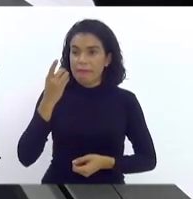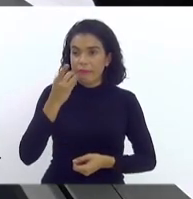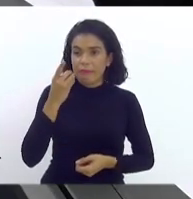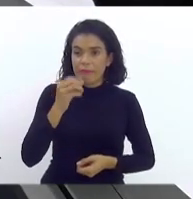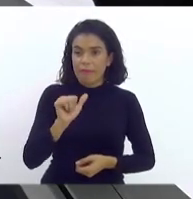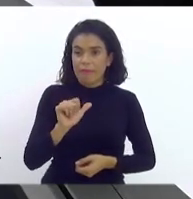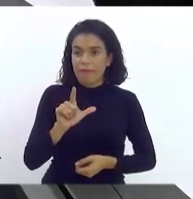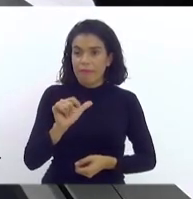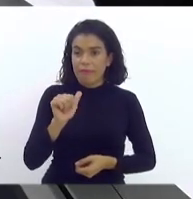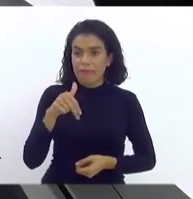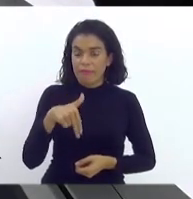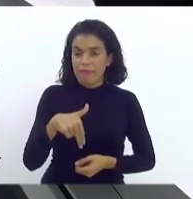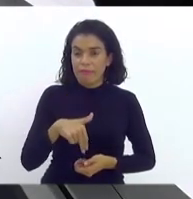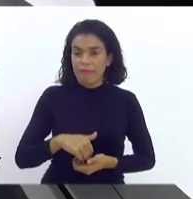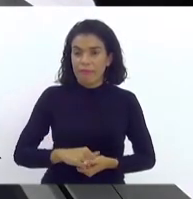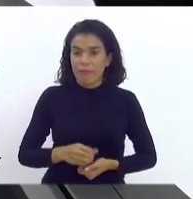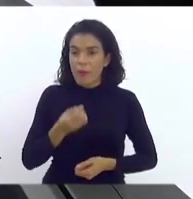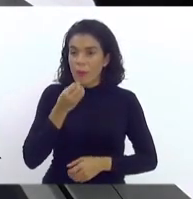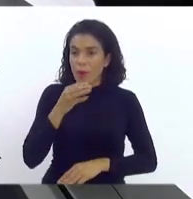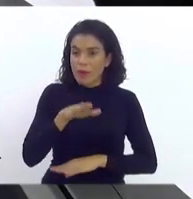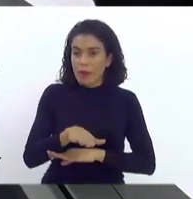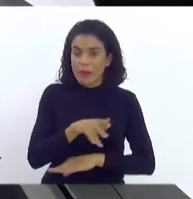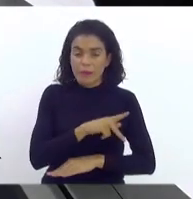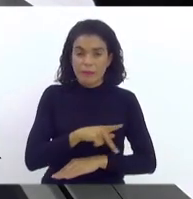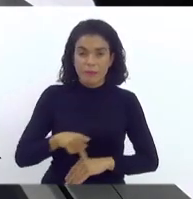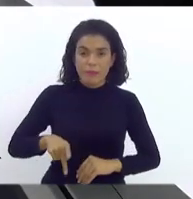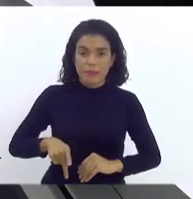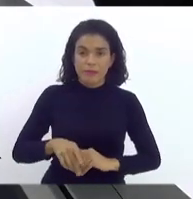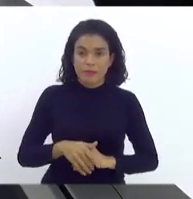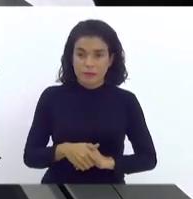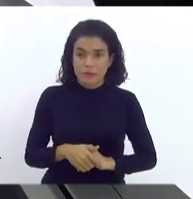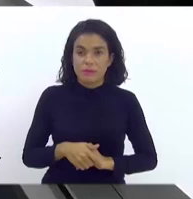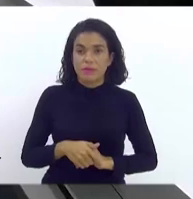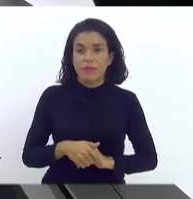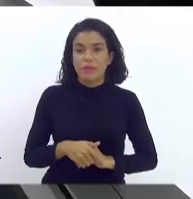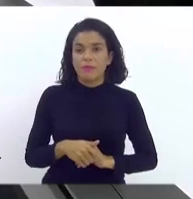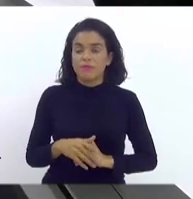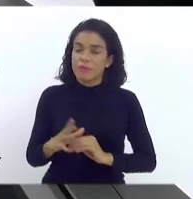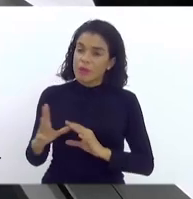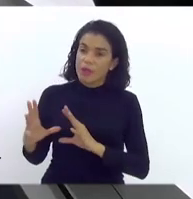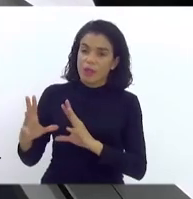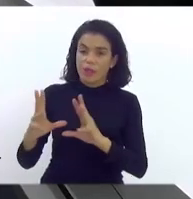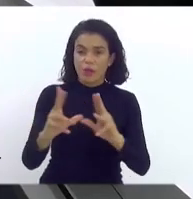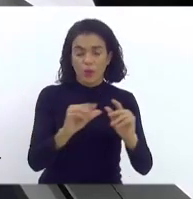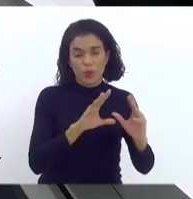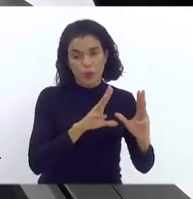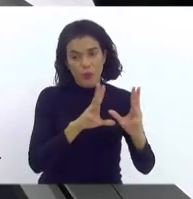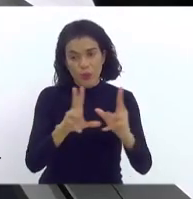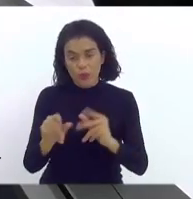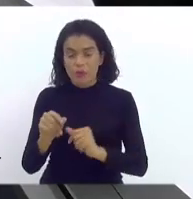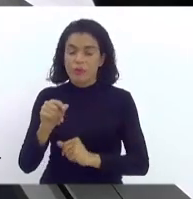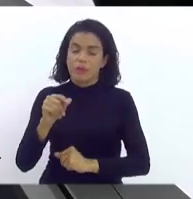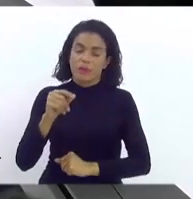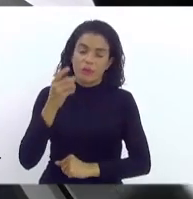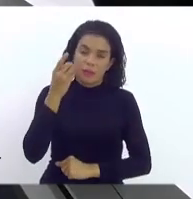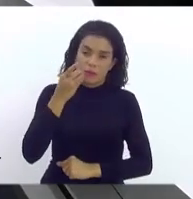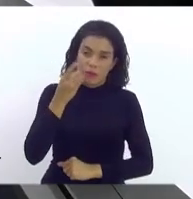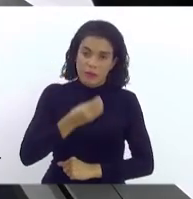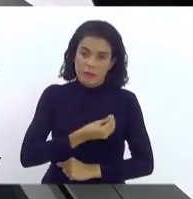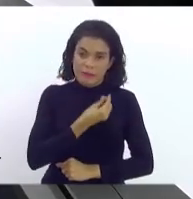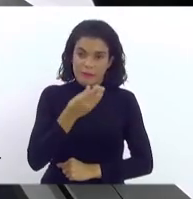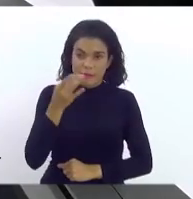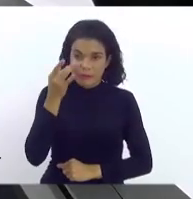Alain. Boa tarde, senhor presidente. A quem cumprimento todos os deputados aqui presentes, a senhora